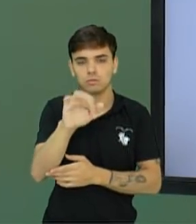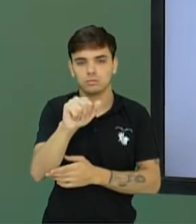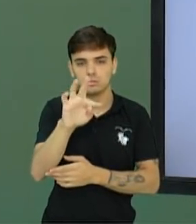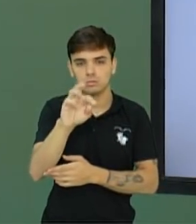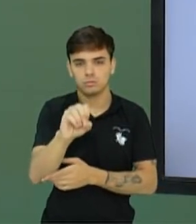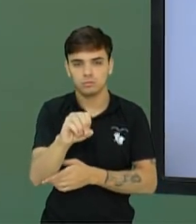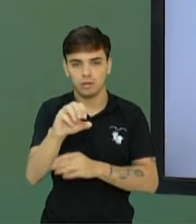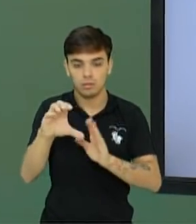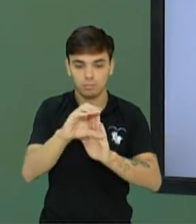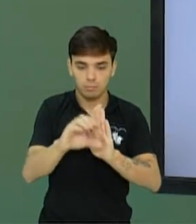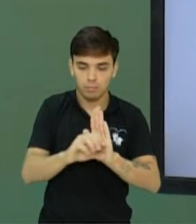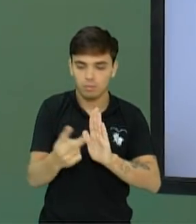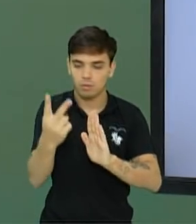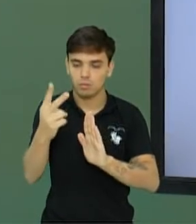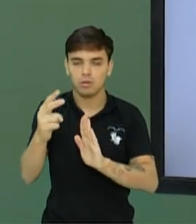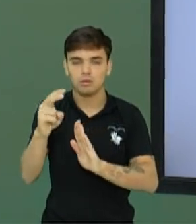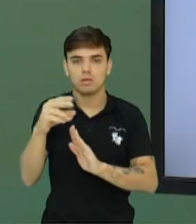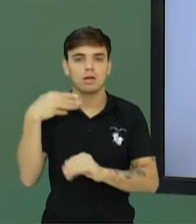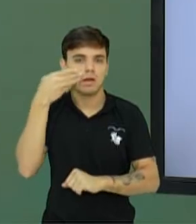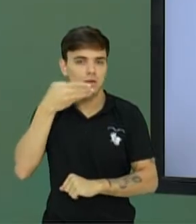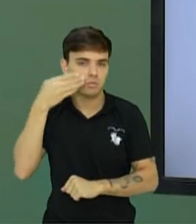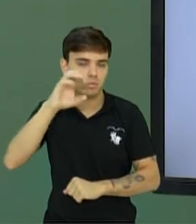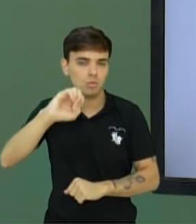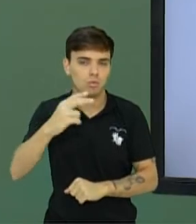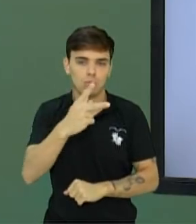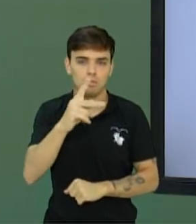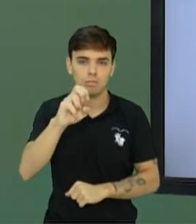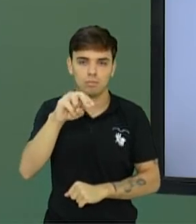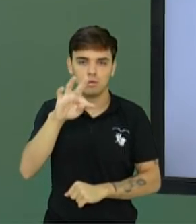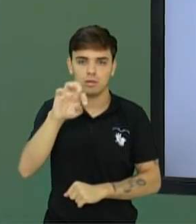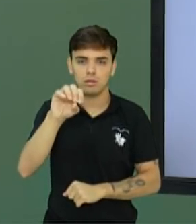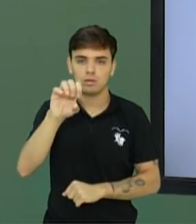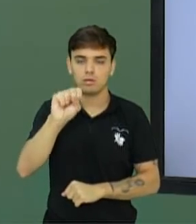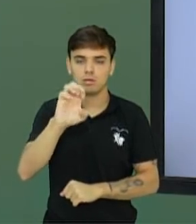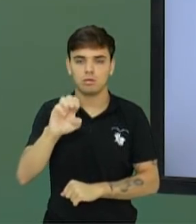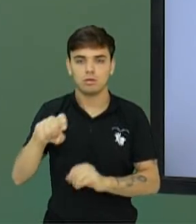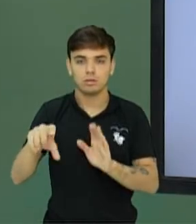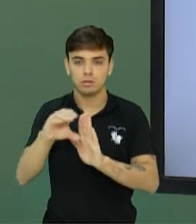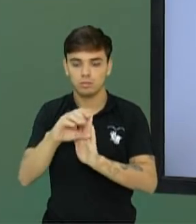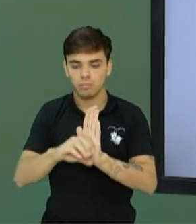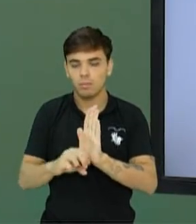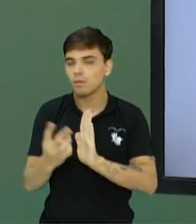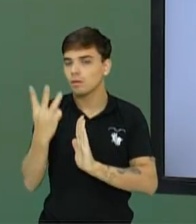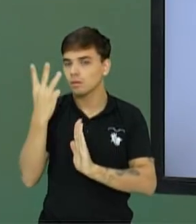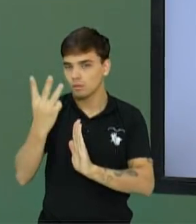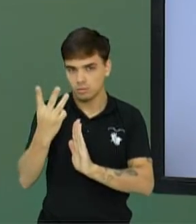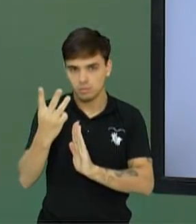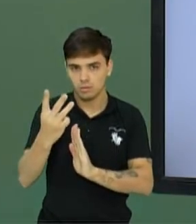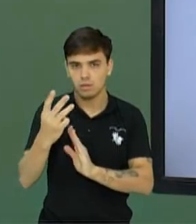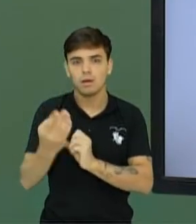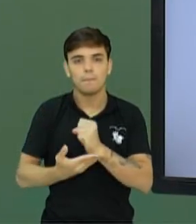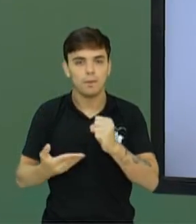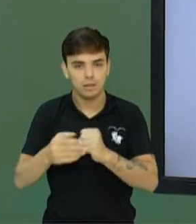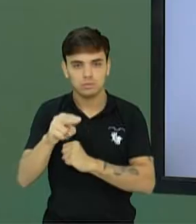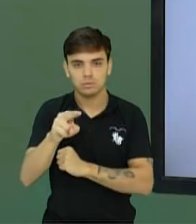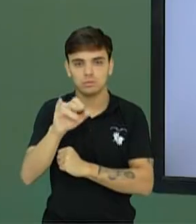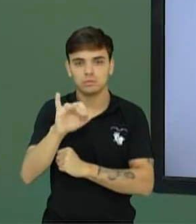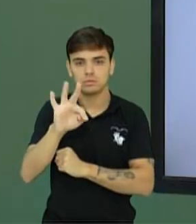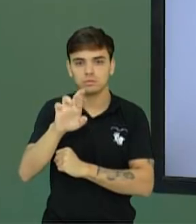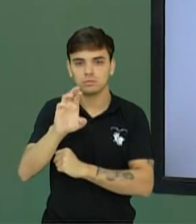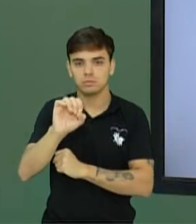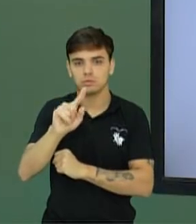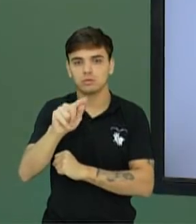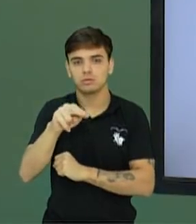número 2, o açúcar, ou também chamado de pentose, e parte número 3, base nitrogenada.